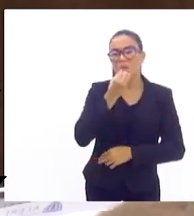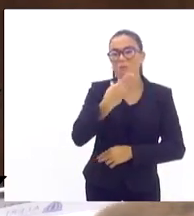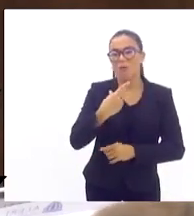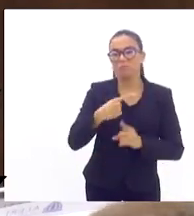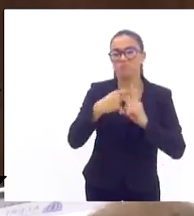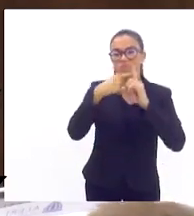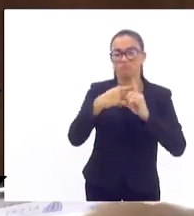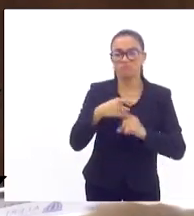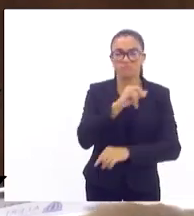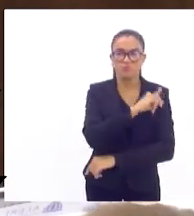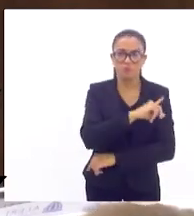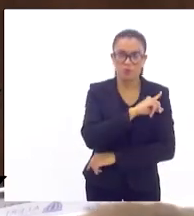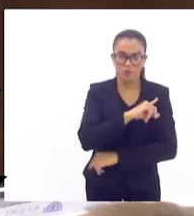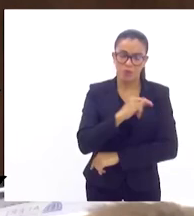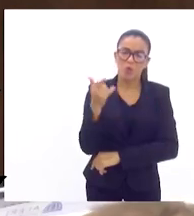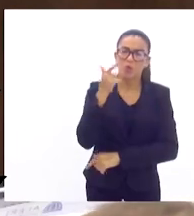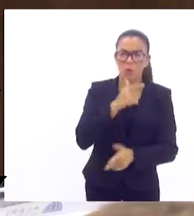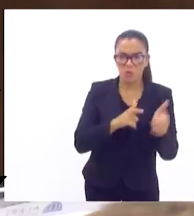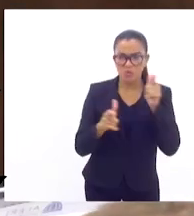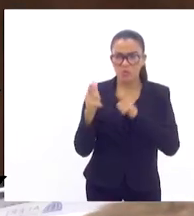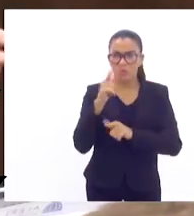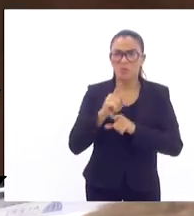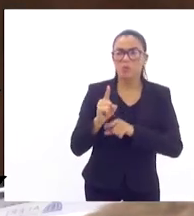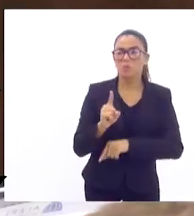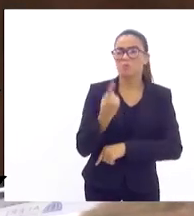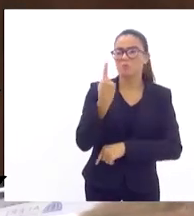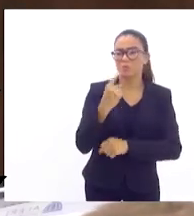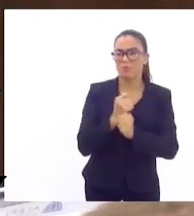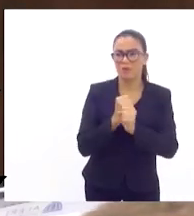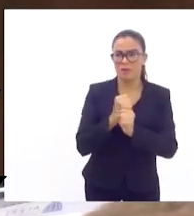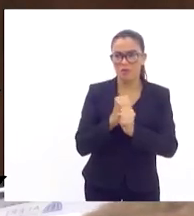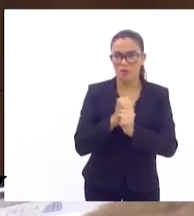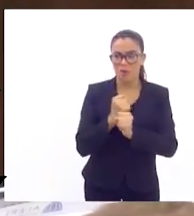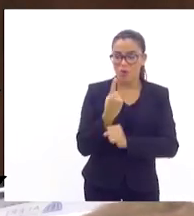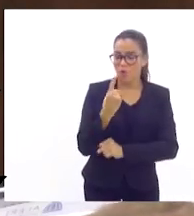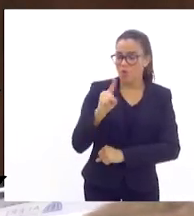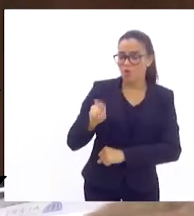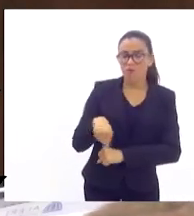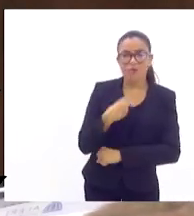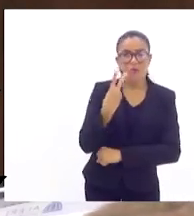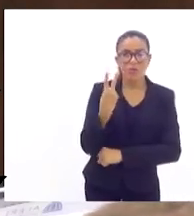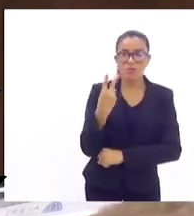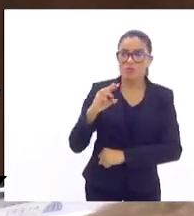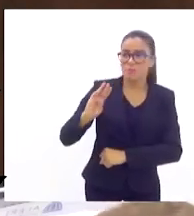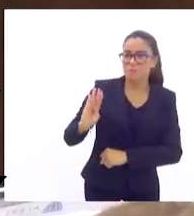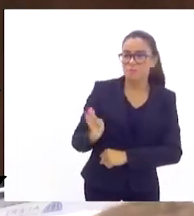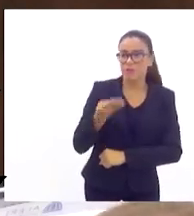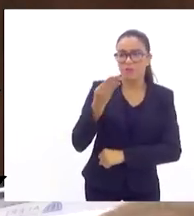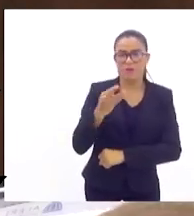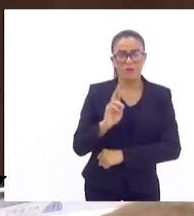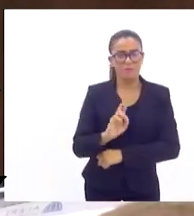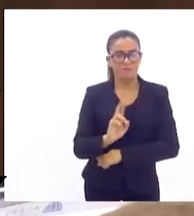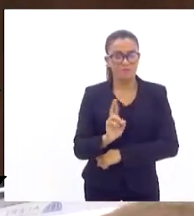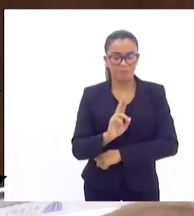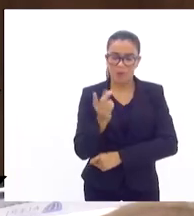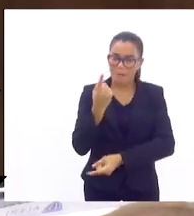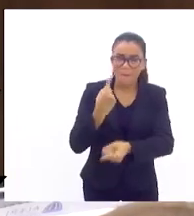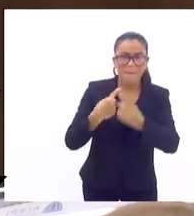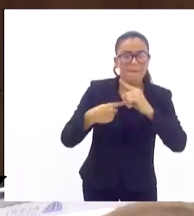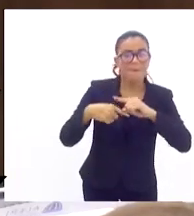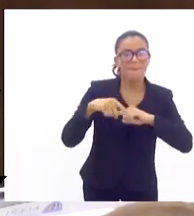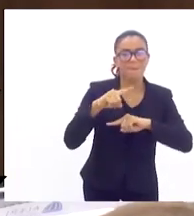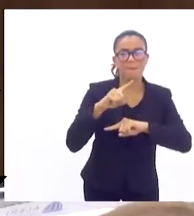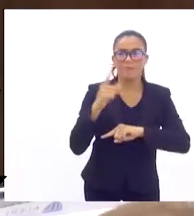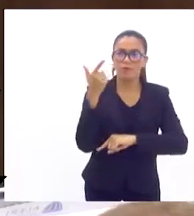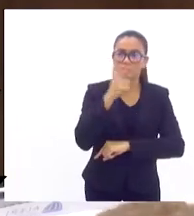gente conseguiu, de fato, nesse primeiro ano, com investimentos de 1,2 bilhões de reais, recuperar muita coisa. Eu